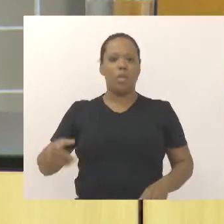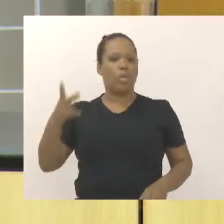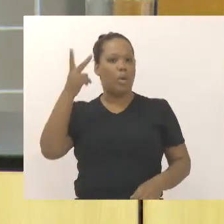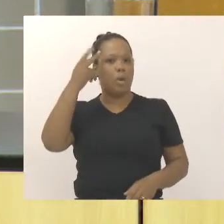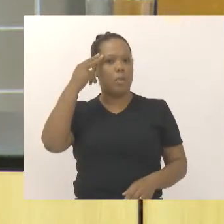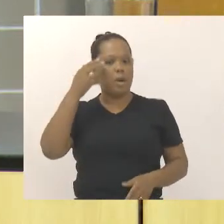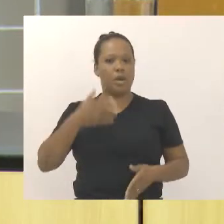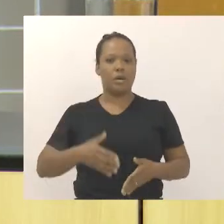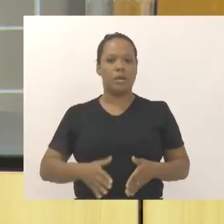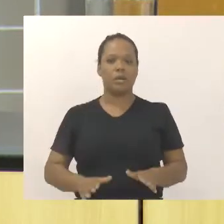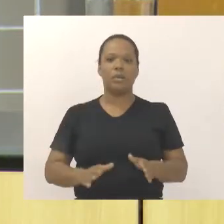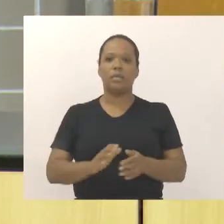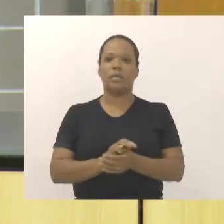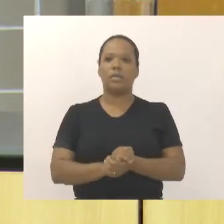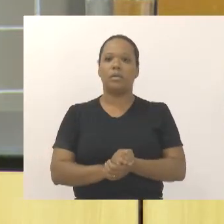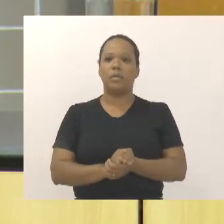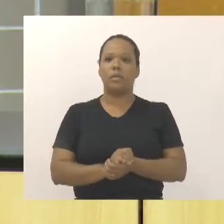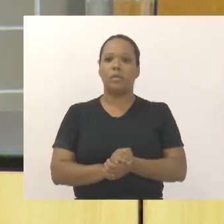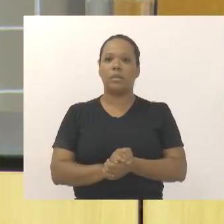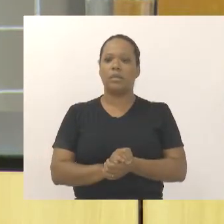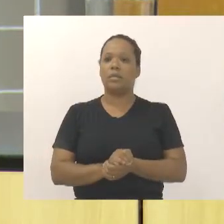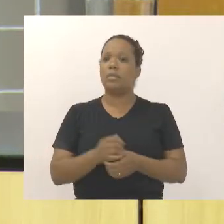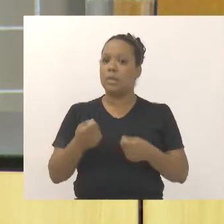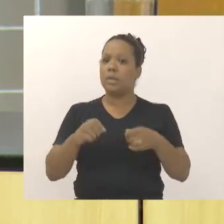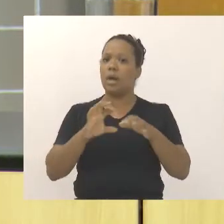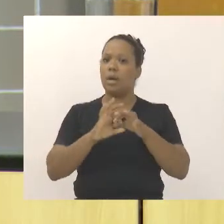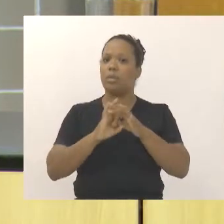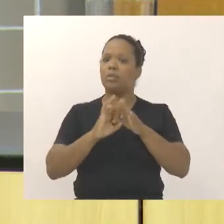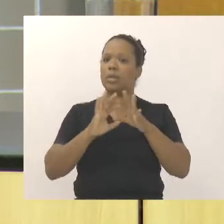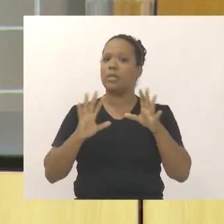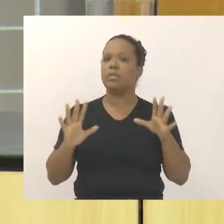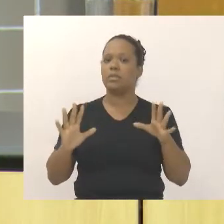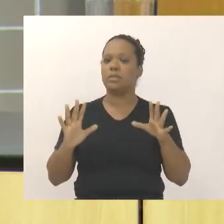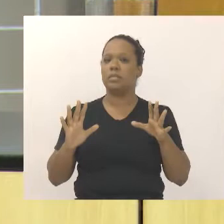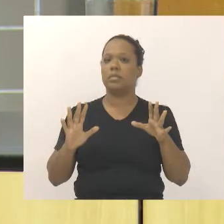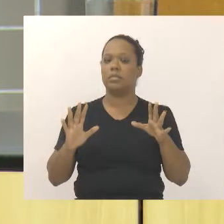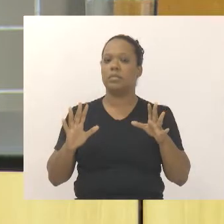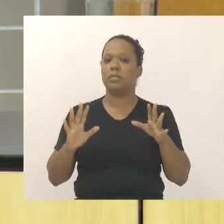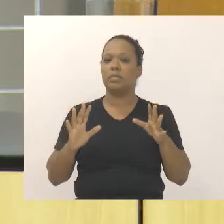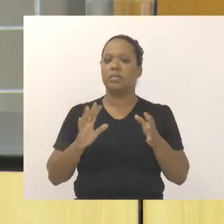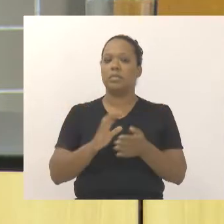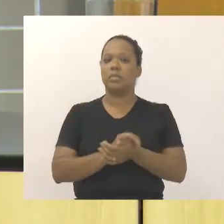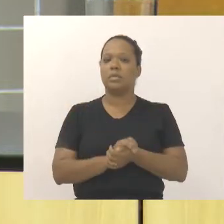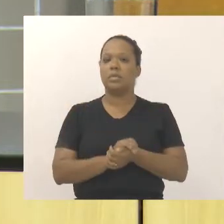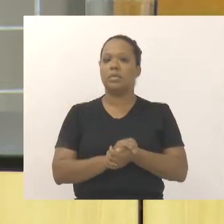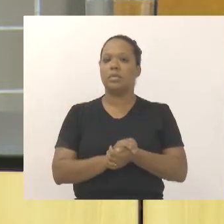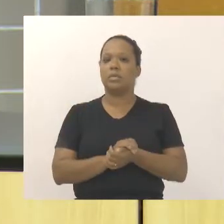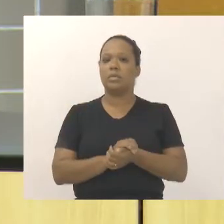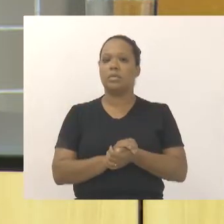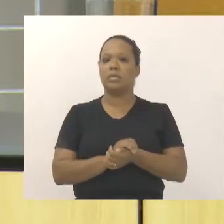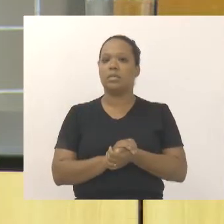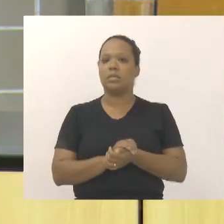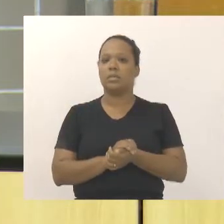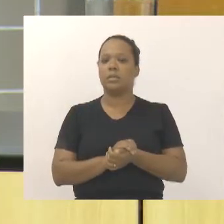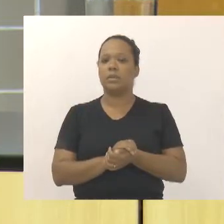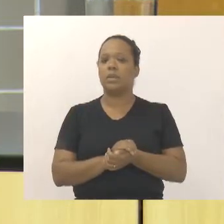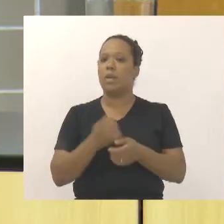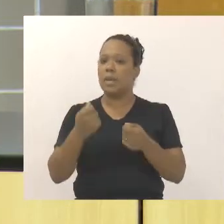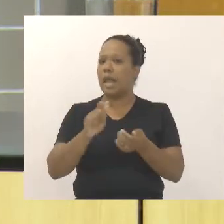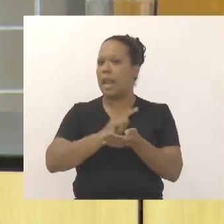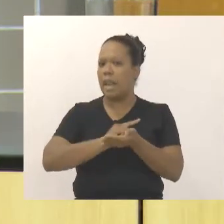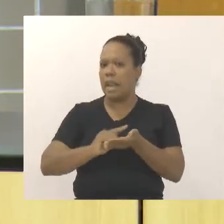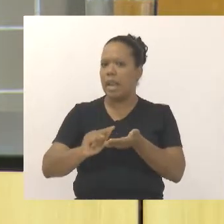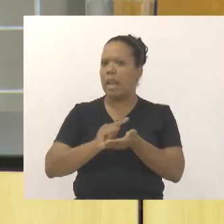normal, necessitam de autorização a critério do Centro de Materiais de